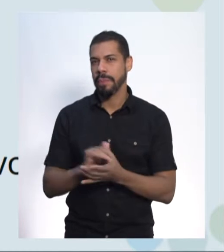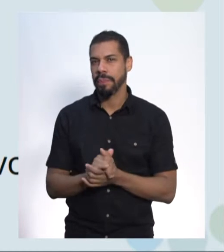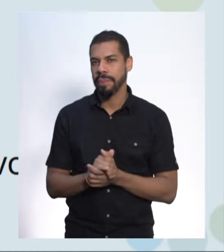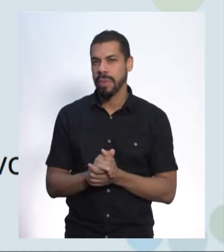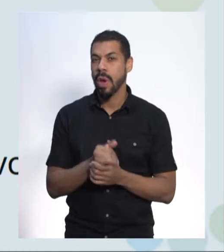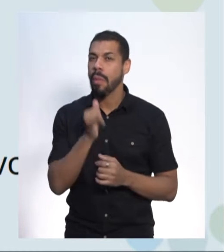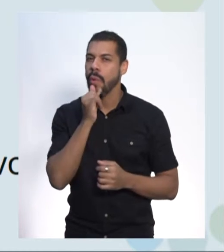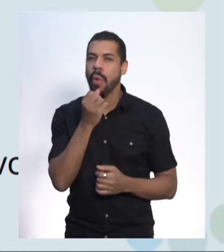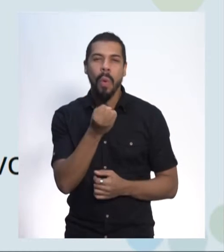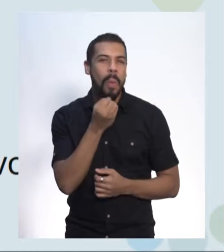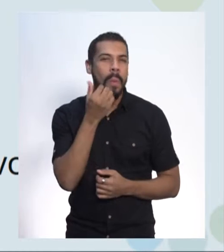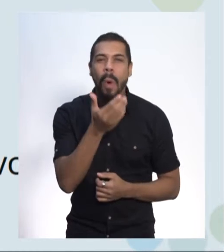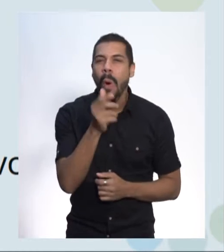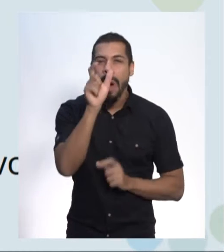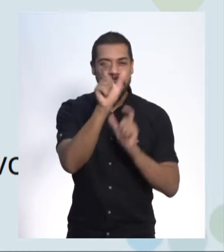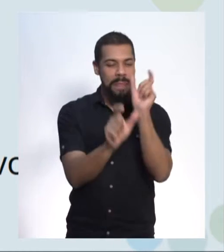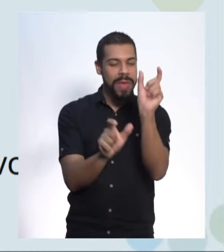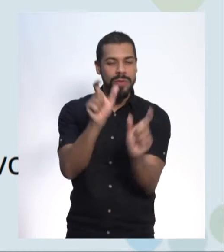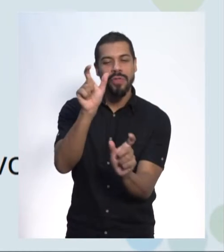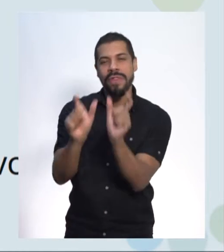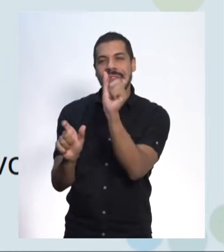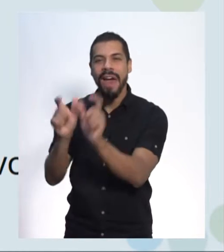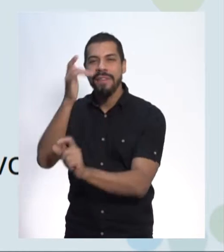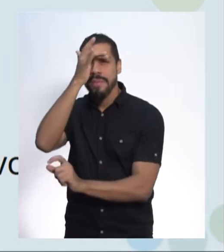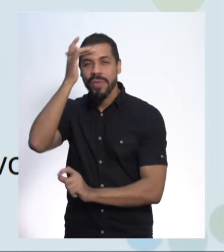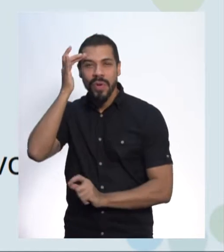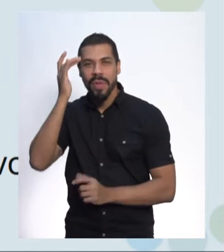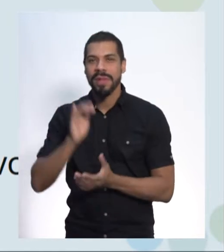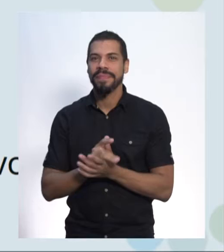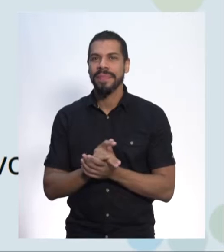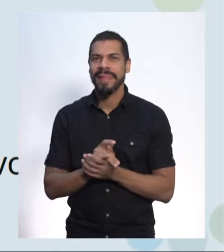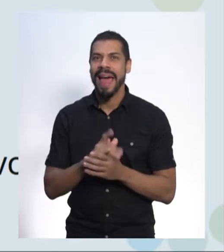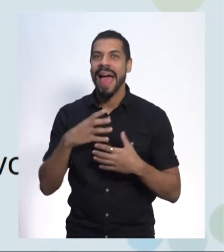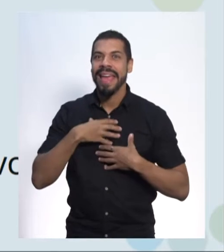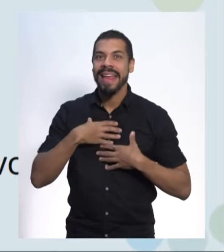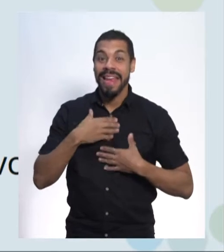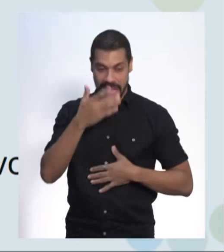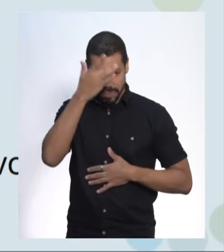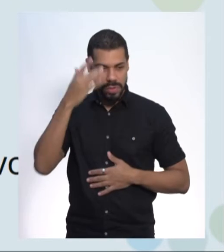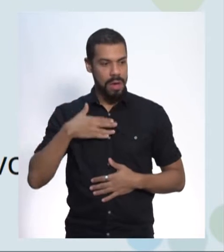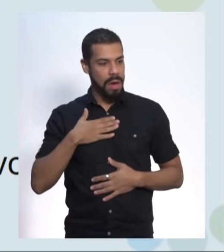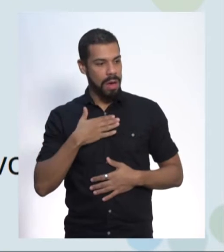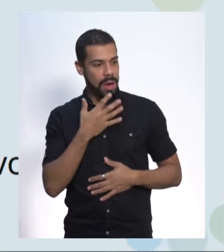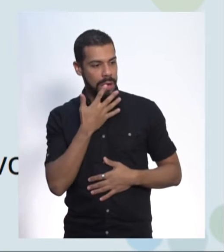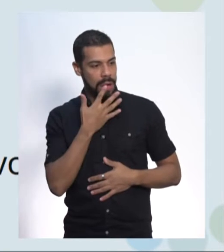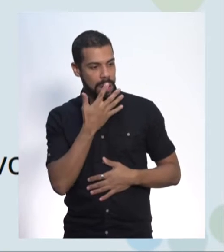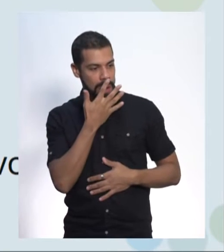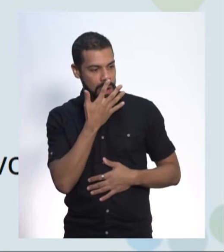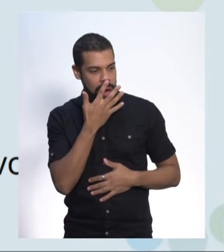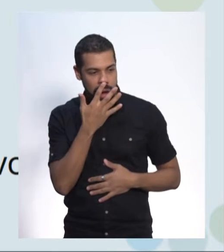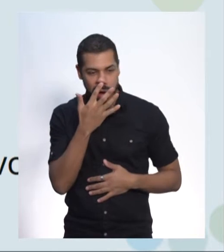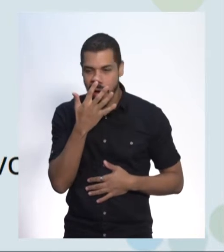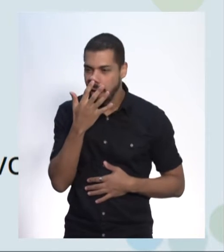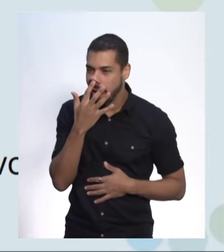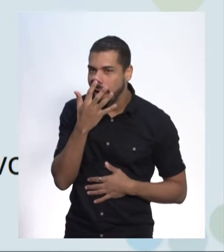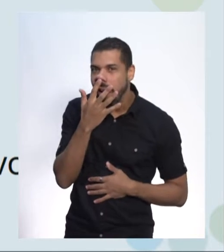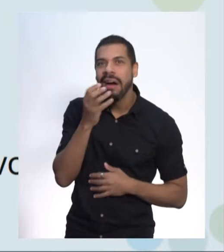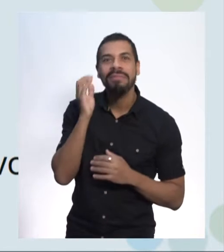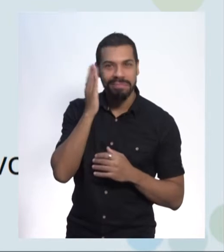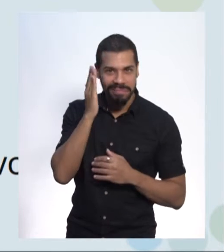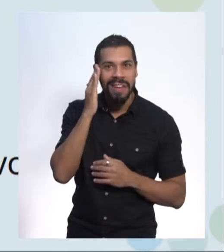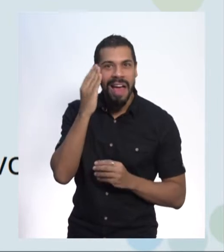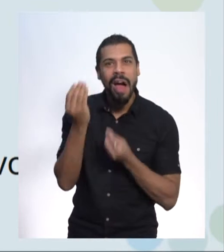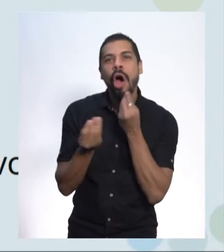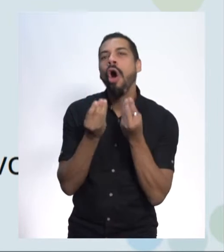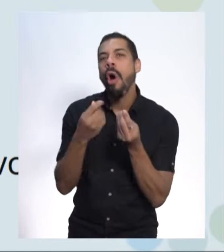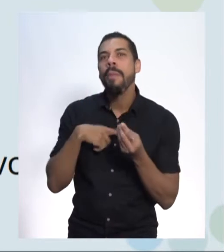ótimos personagens. E quais são esses ótimos personagens? Aqueles que agradam o público, né? Aqueles que têm um apelo emocional e passional, que dizem assim,